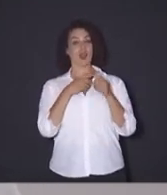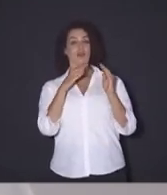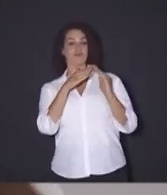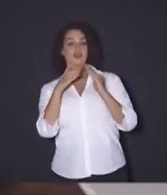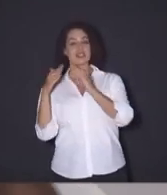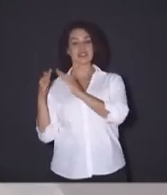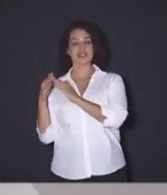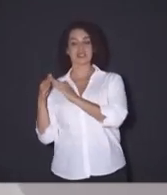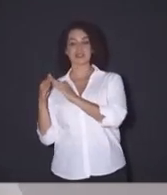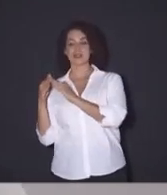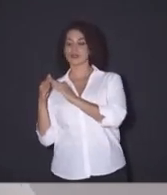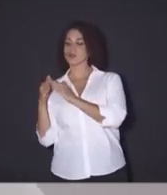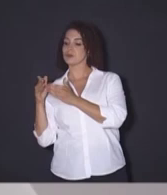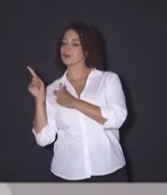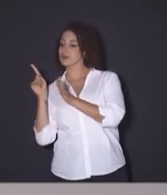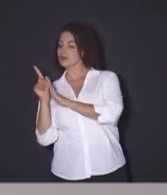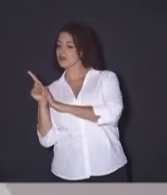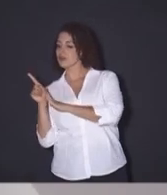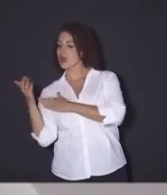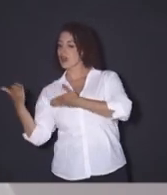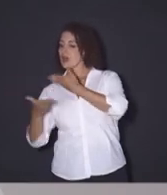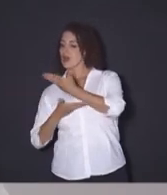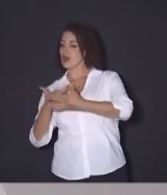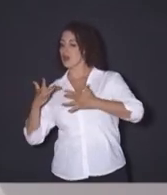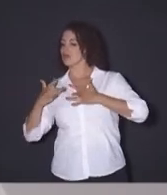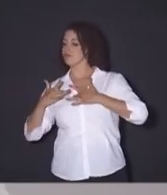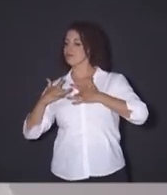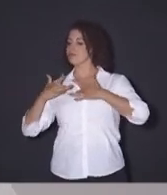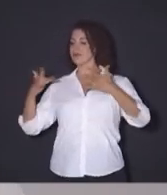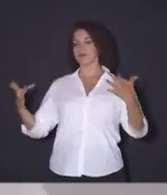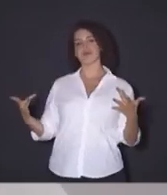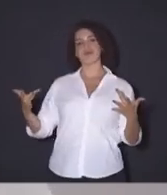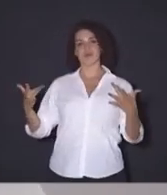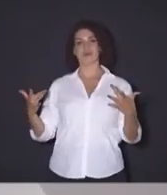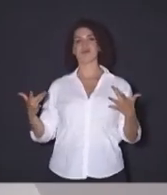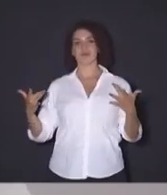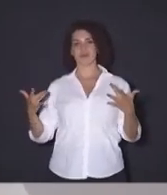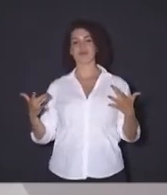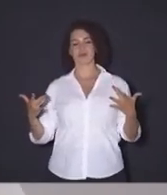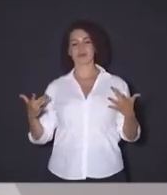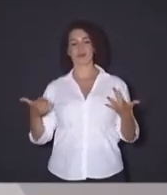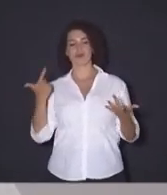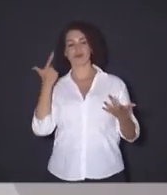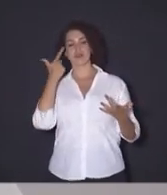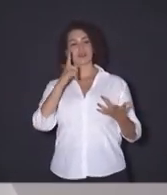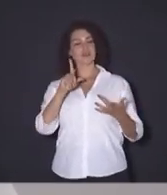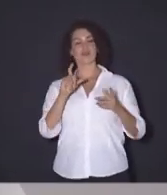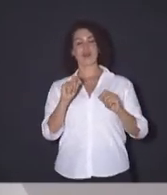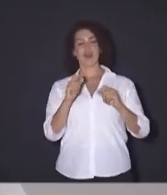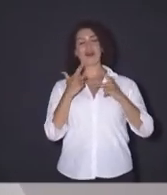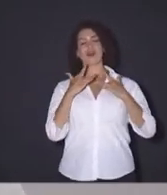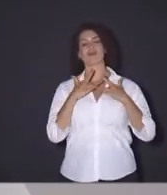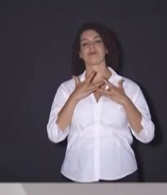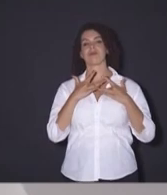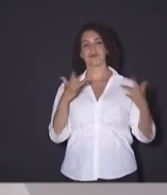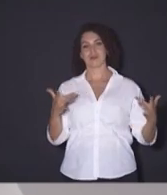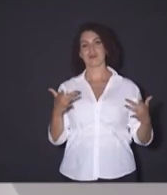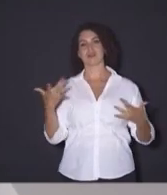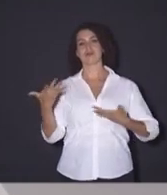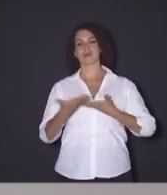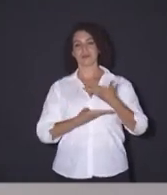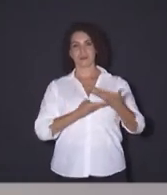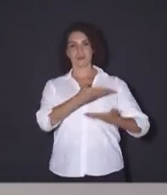pessoalidade e dady entre aqueles e buscar o espírito comunitário buscar o espírito de solidariedade entre essas